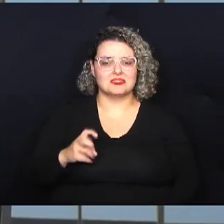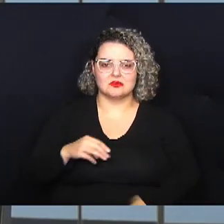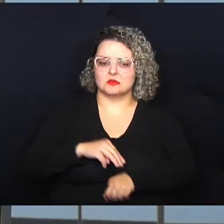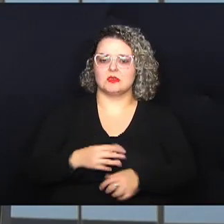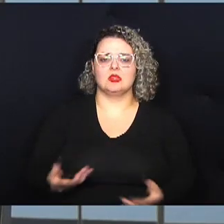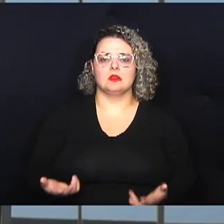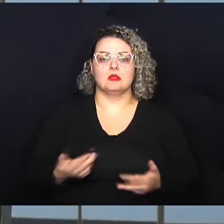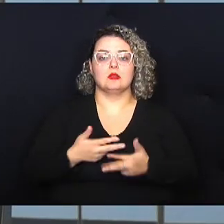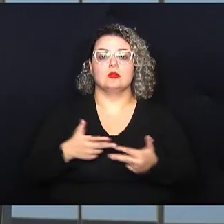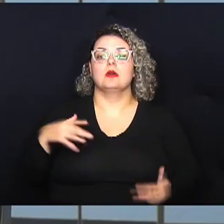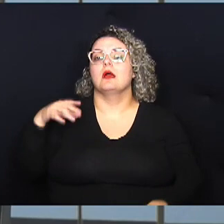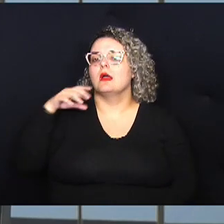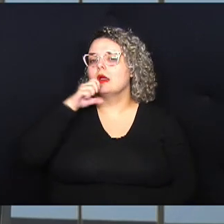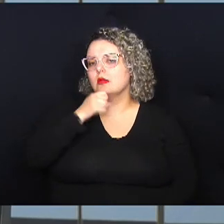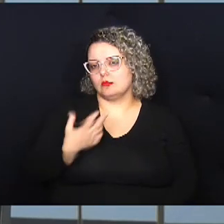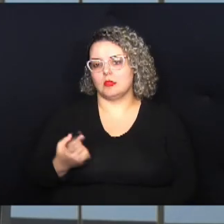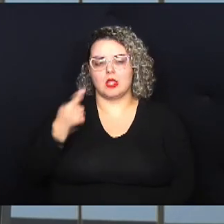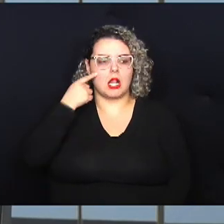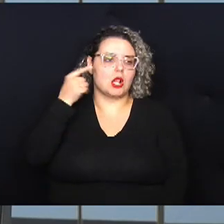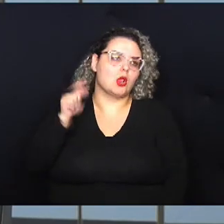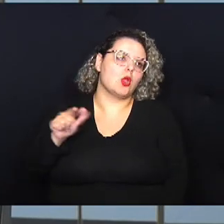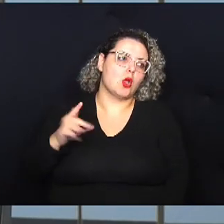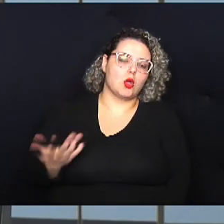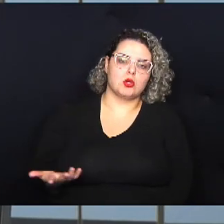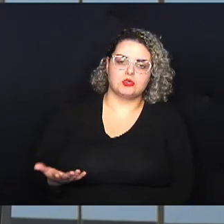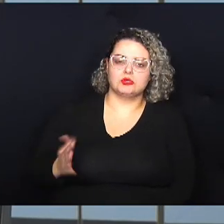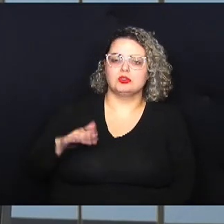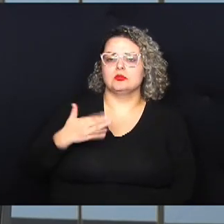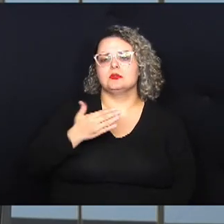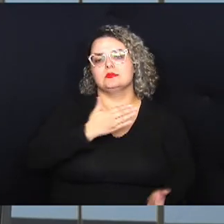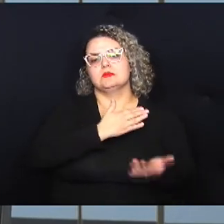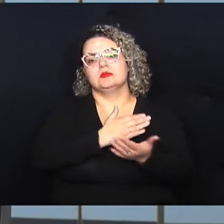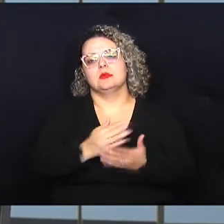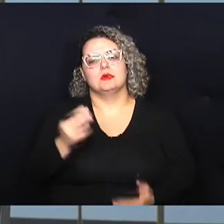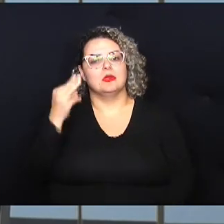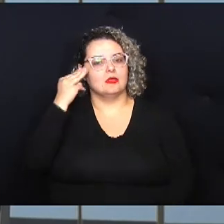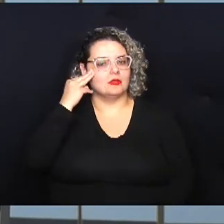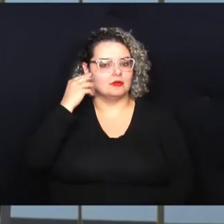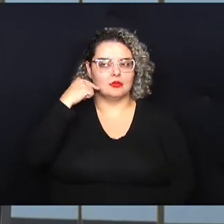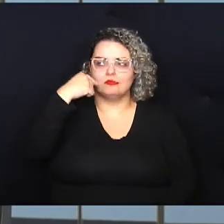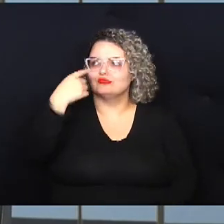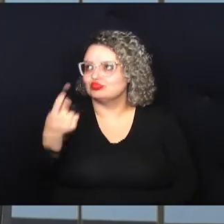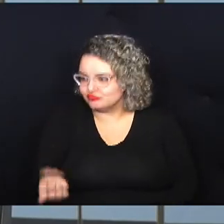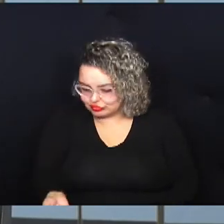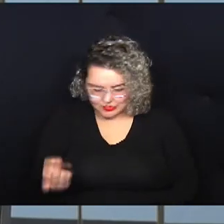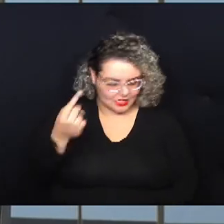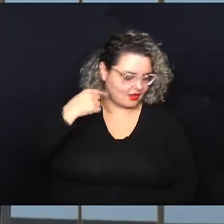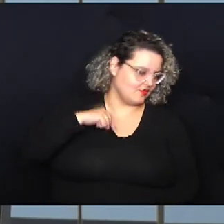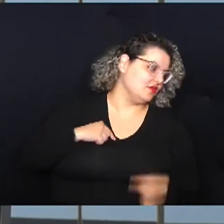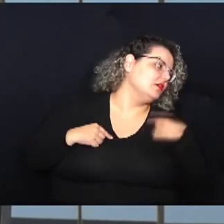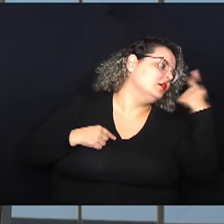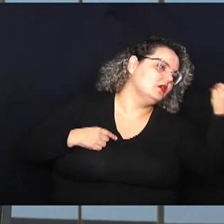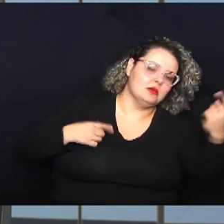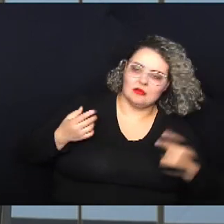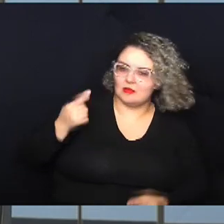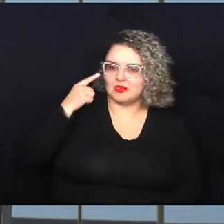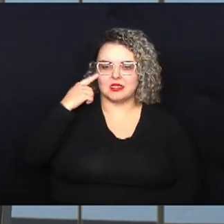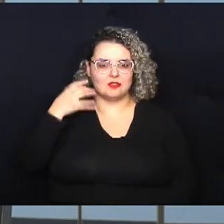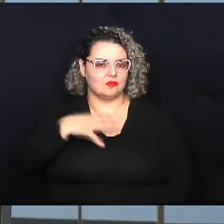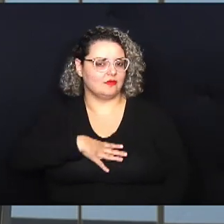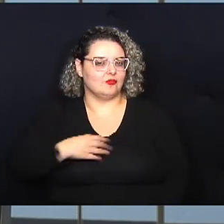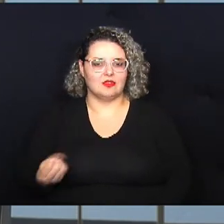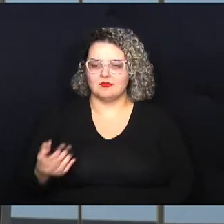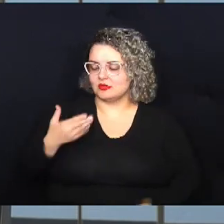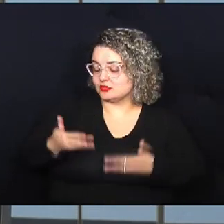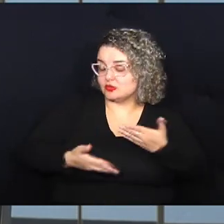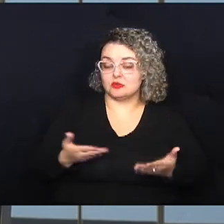coisas rápidas. É lógico que quando você vai começar, a sua mente, ela vai vagar. Ela vai pensar no filho, ela vai pensar no serviço,